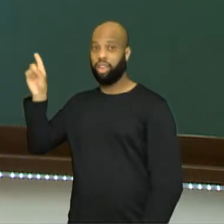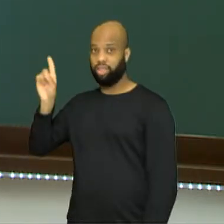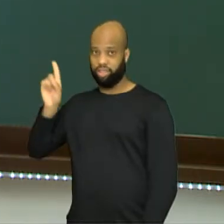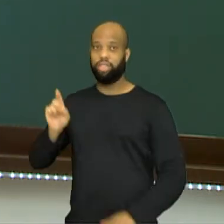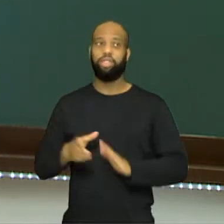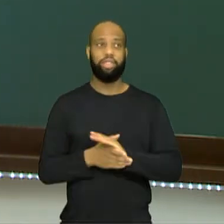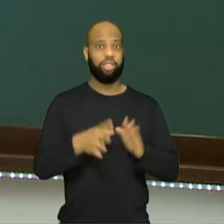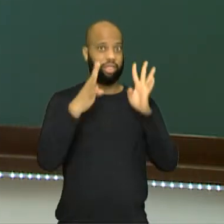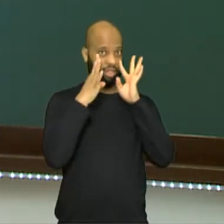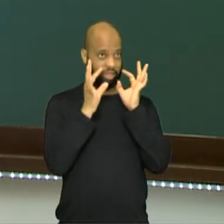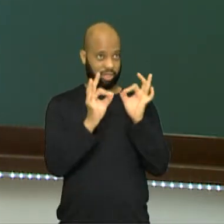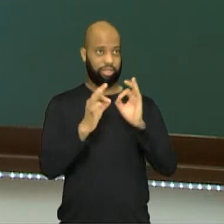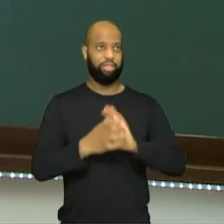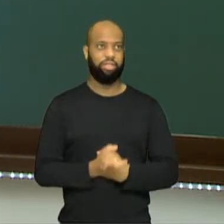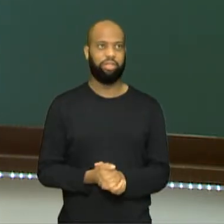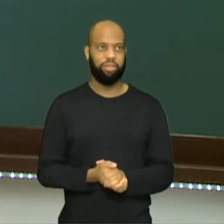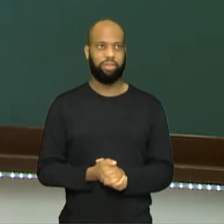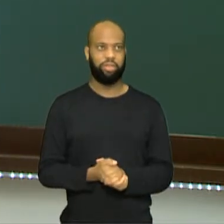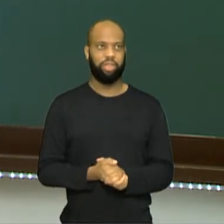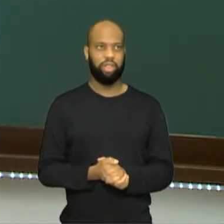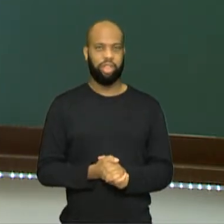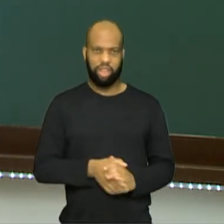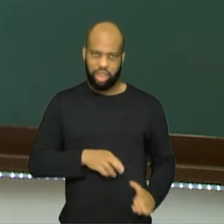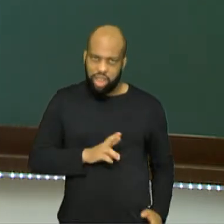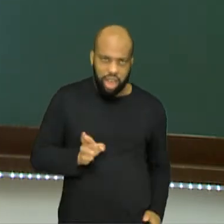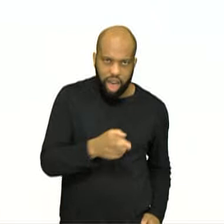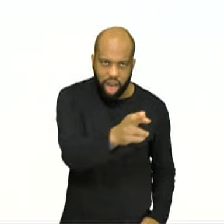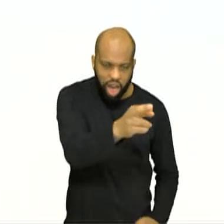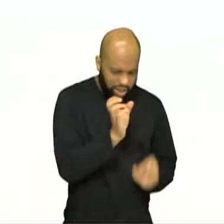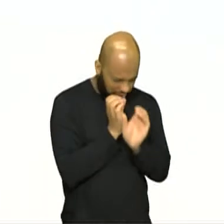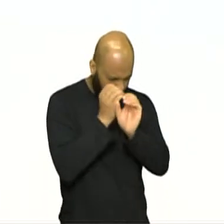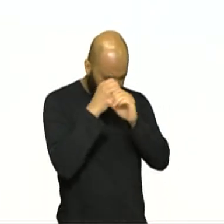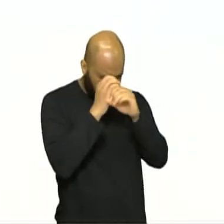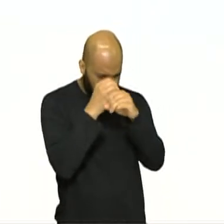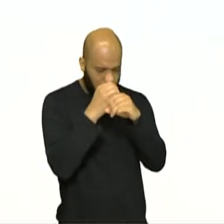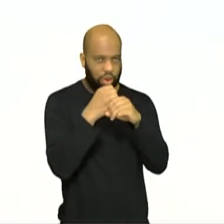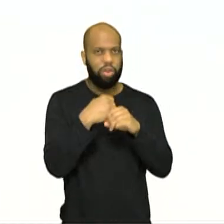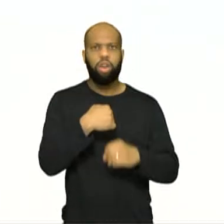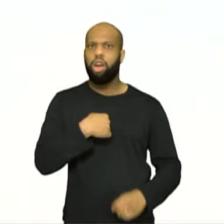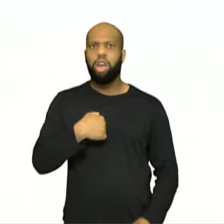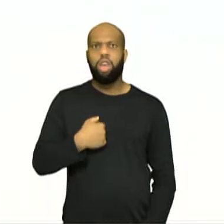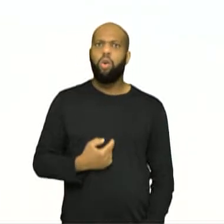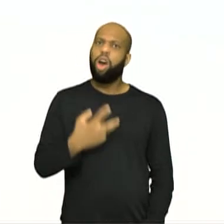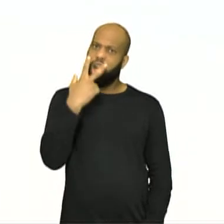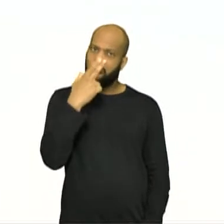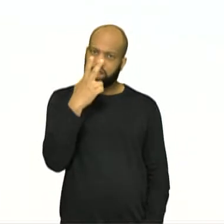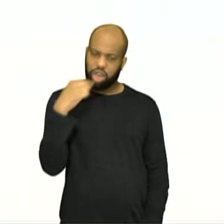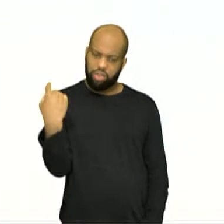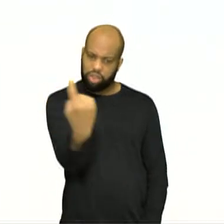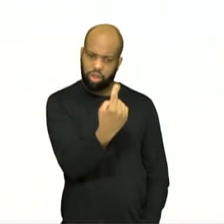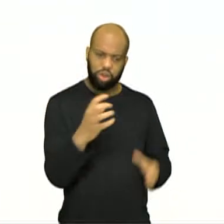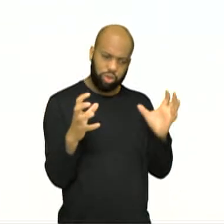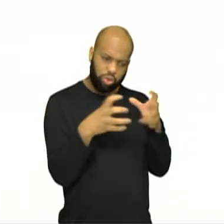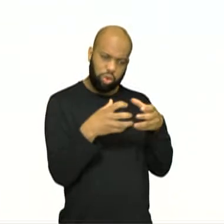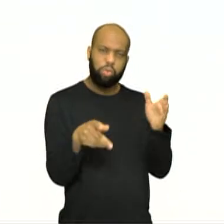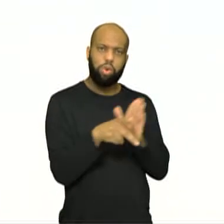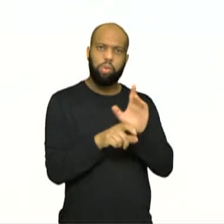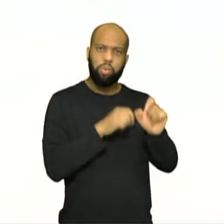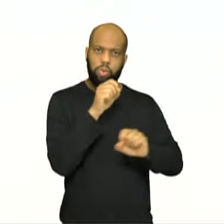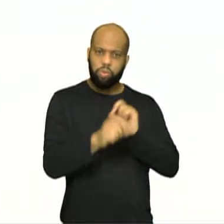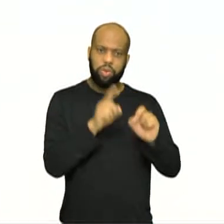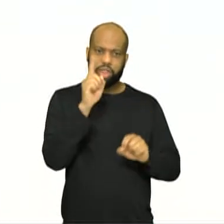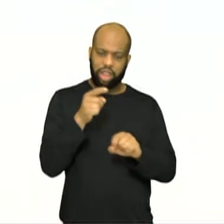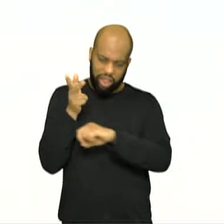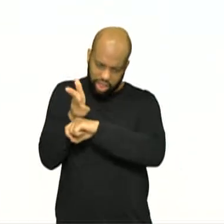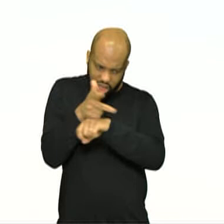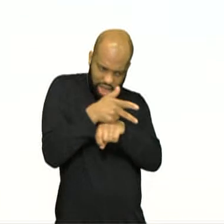aqui, prestem atenção. Rato de laboratório? Eu jurava que éramos integrantes de um reality show. Veja ali